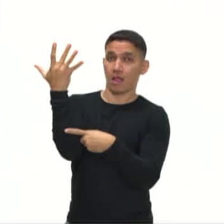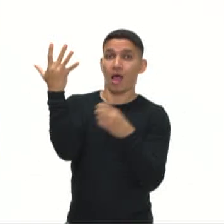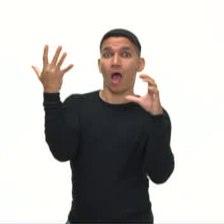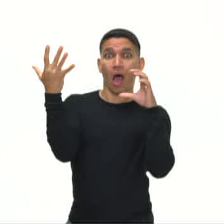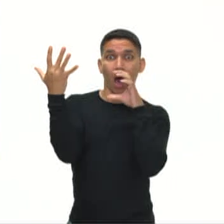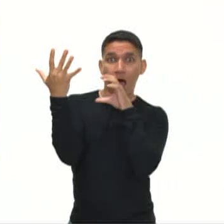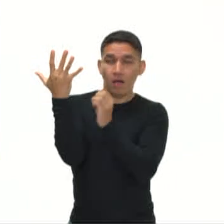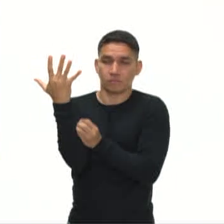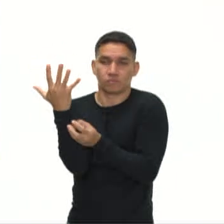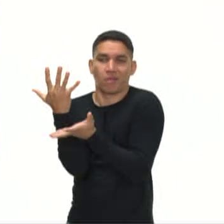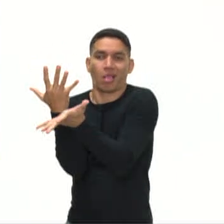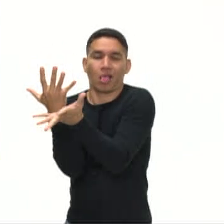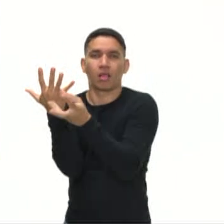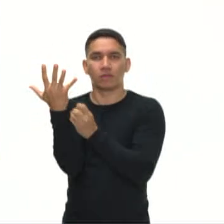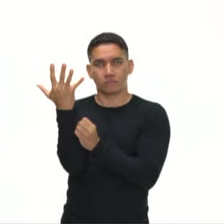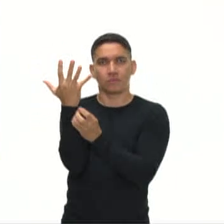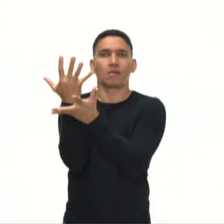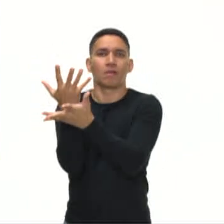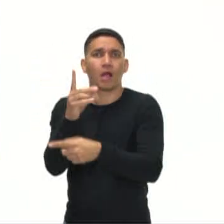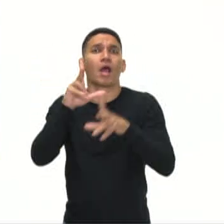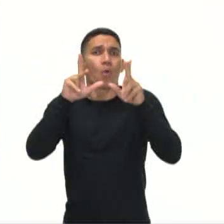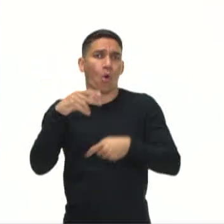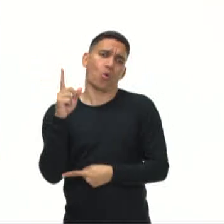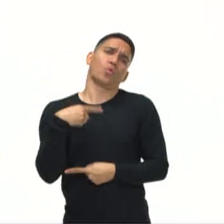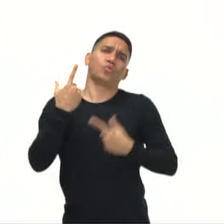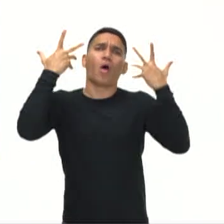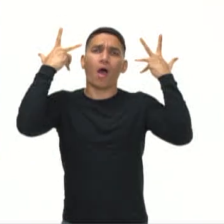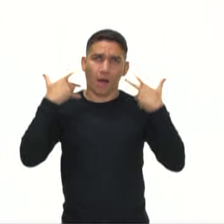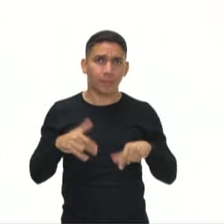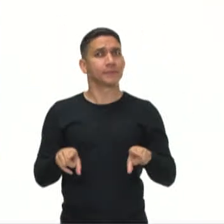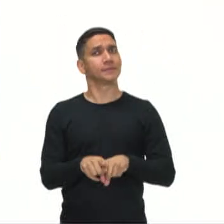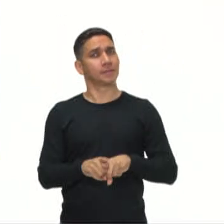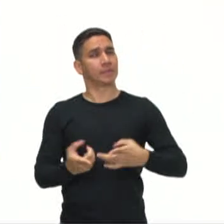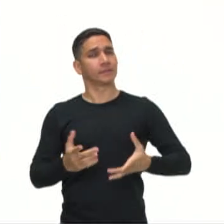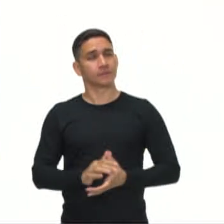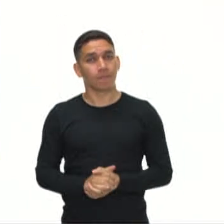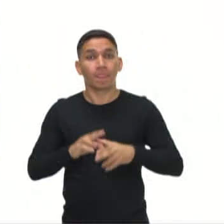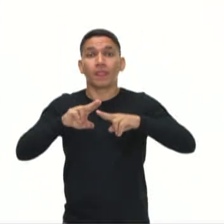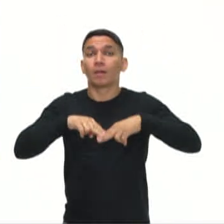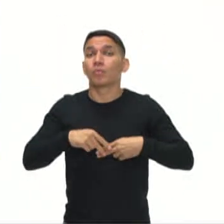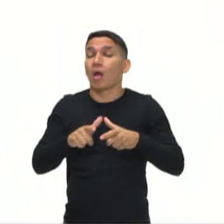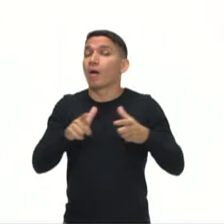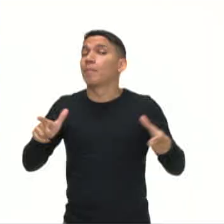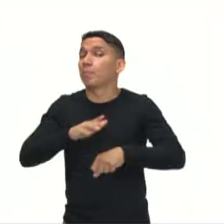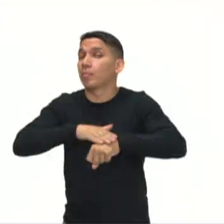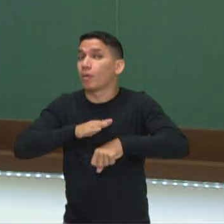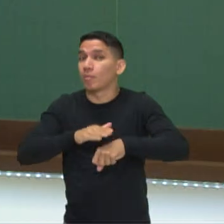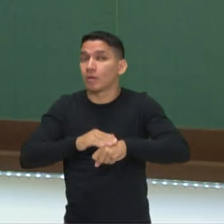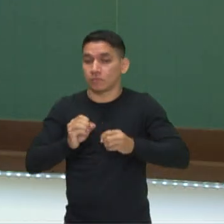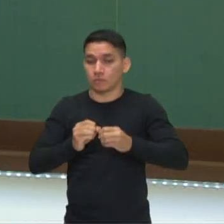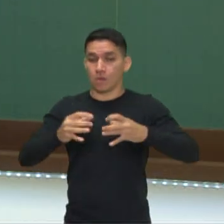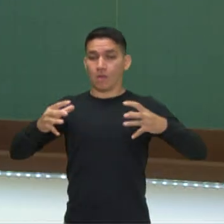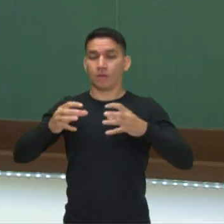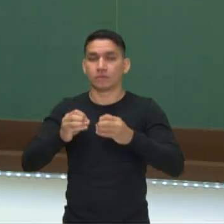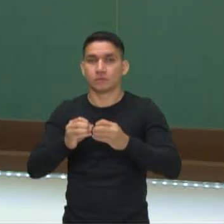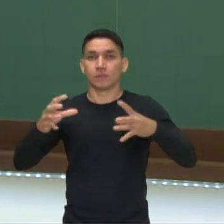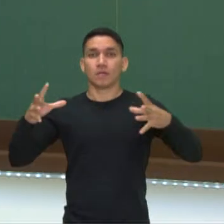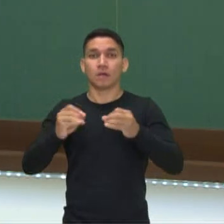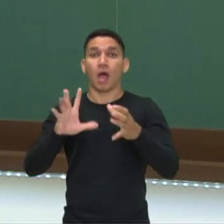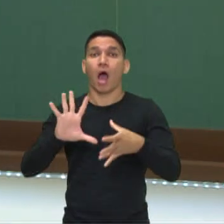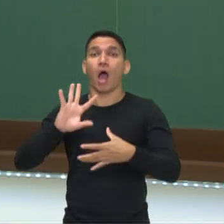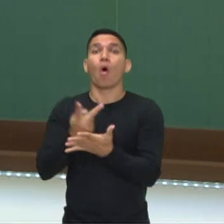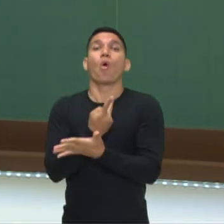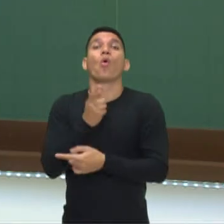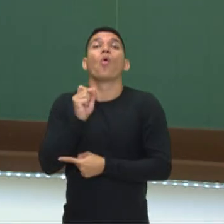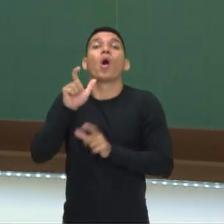planta também realiza transpiração, assim como nós, animais. Então, a maior parte da transpiração vai acontecer nas folhas. Então,